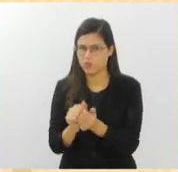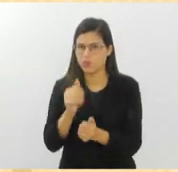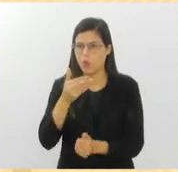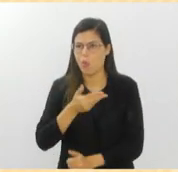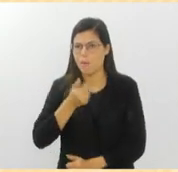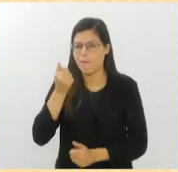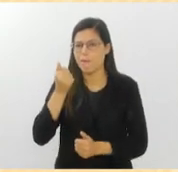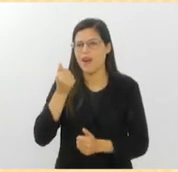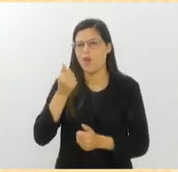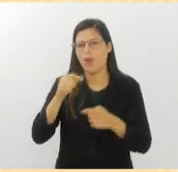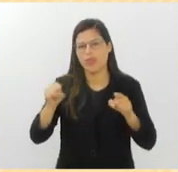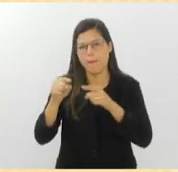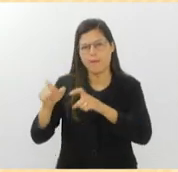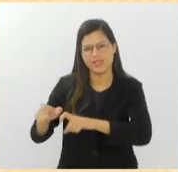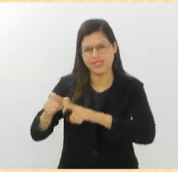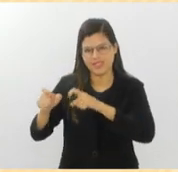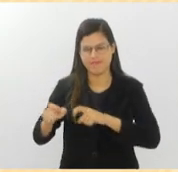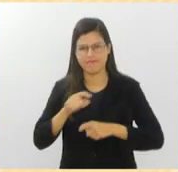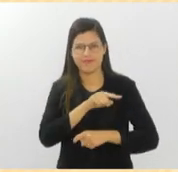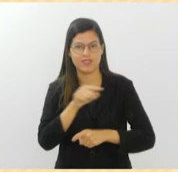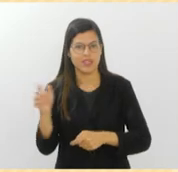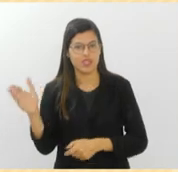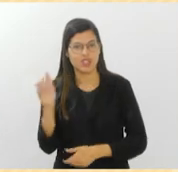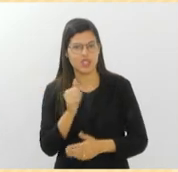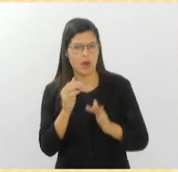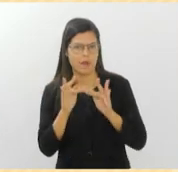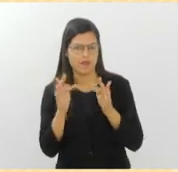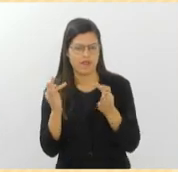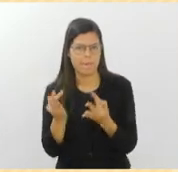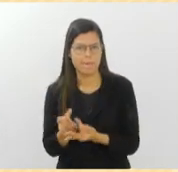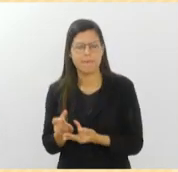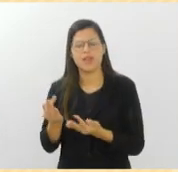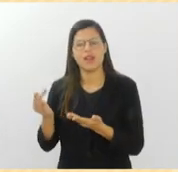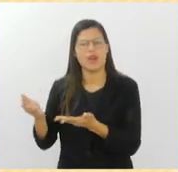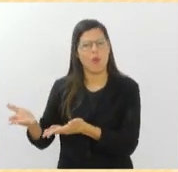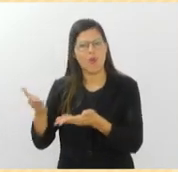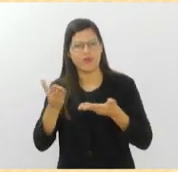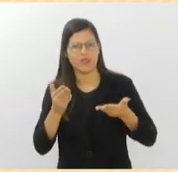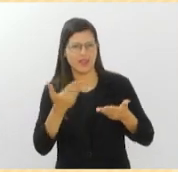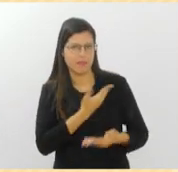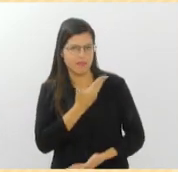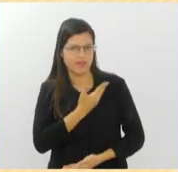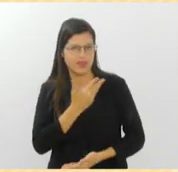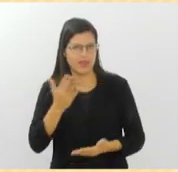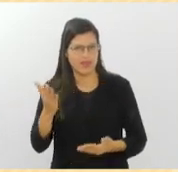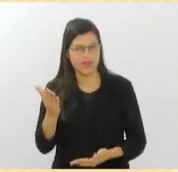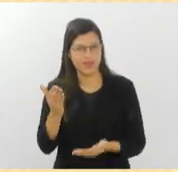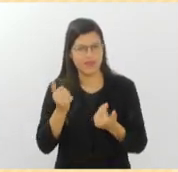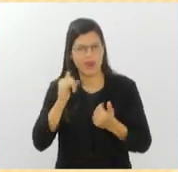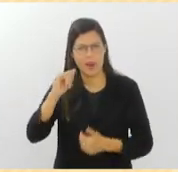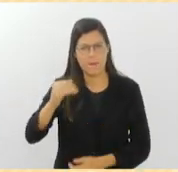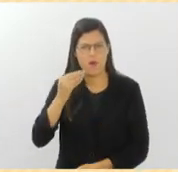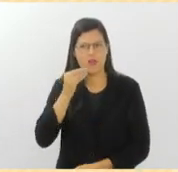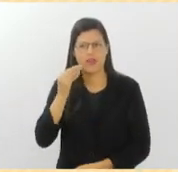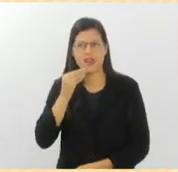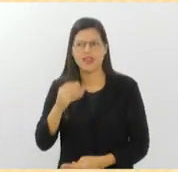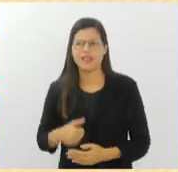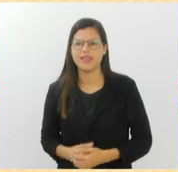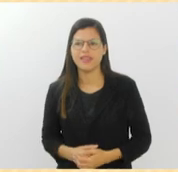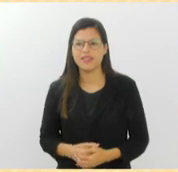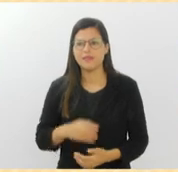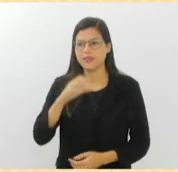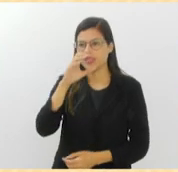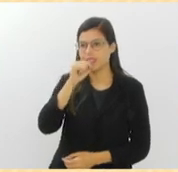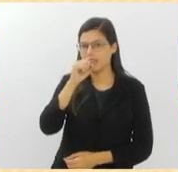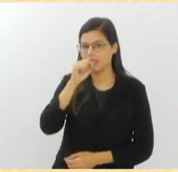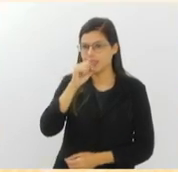do sertanejo para vocês. Então, chama a família, convida amigos e vem curtir com a gente! Fala comigo! Sabadão